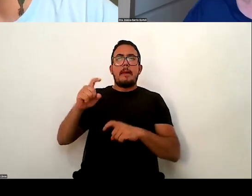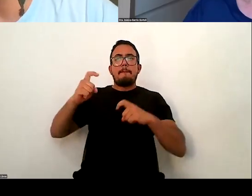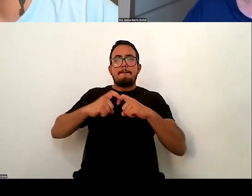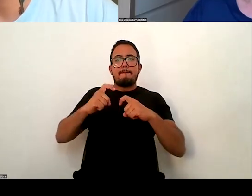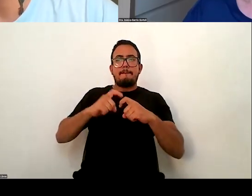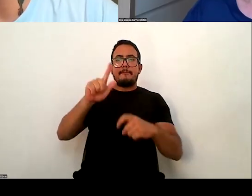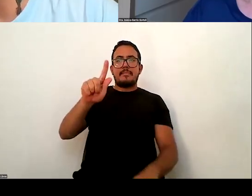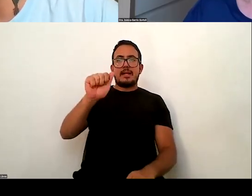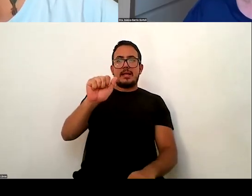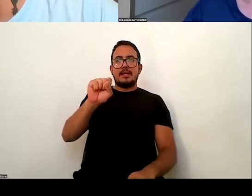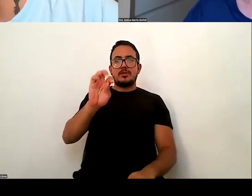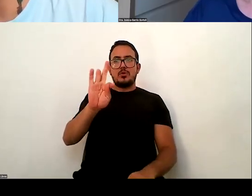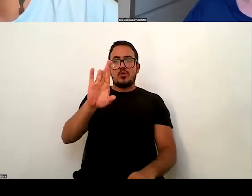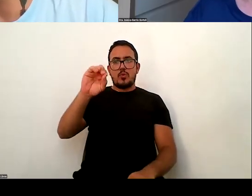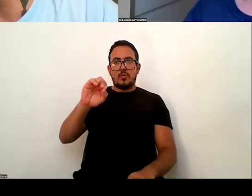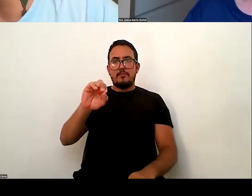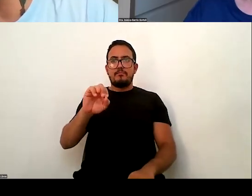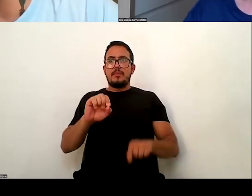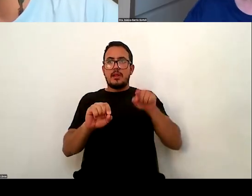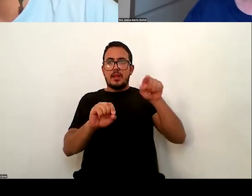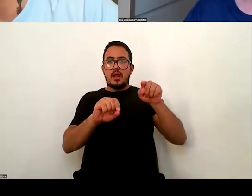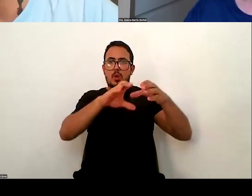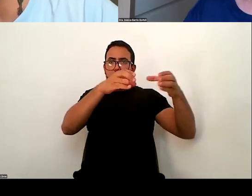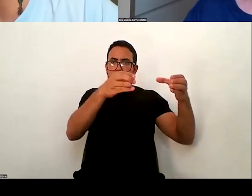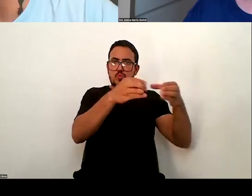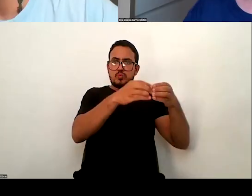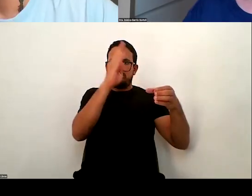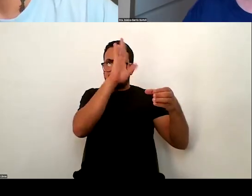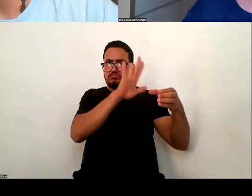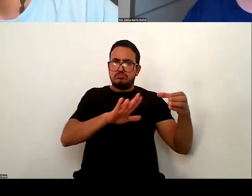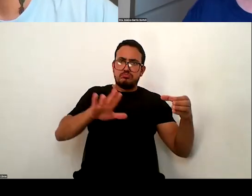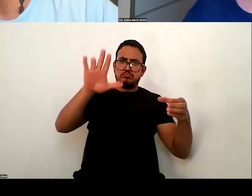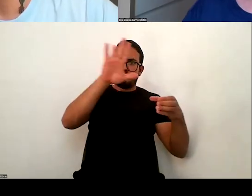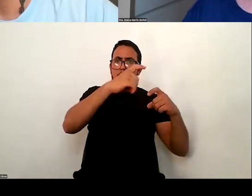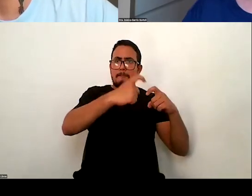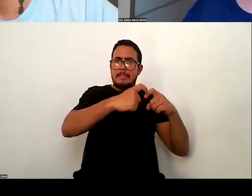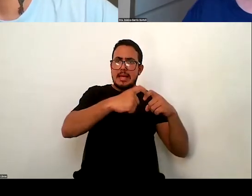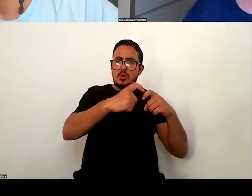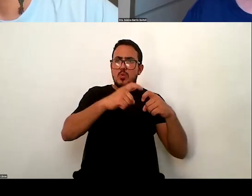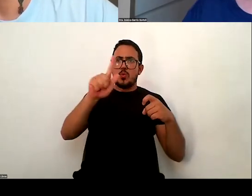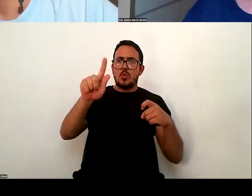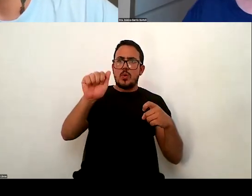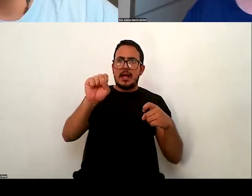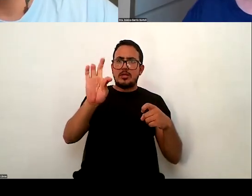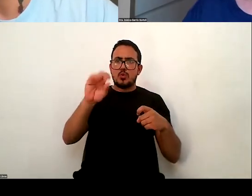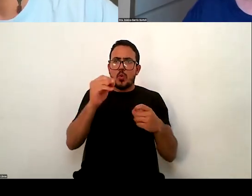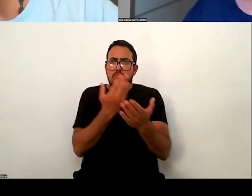titular da Federação Brasileira de Gastroenterologia, a FBG, da Sociedade Brasileira de